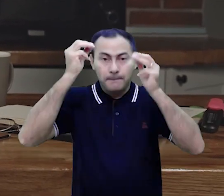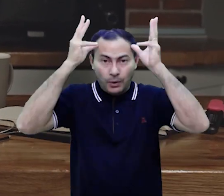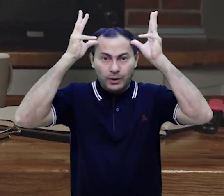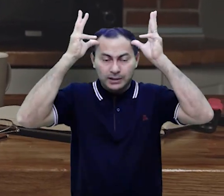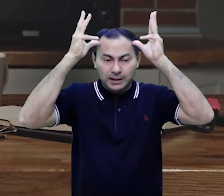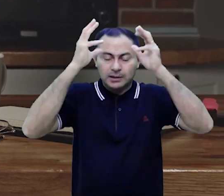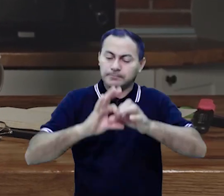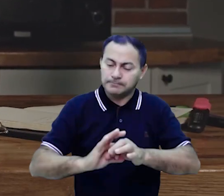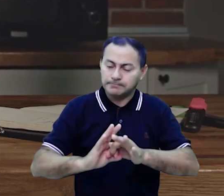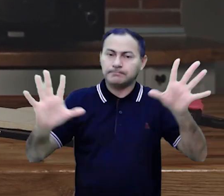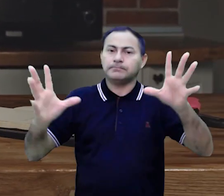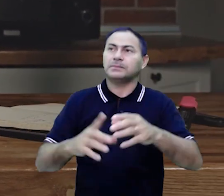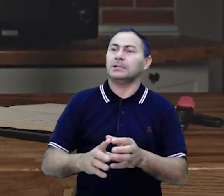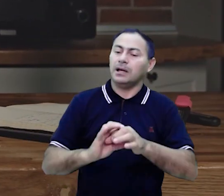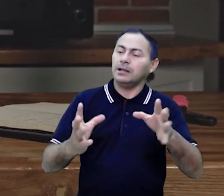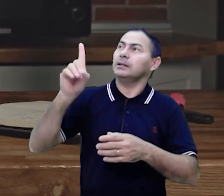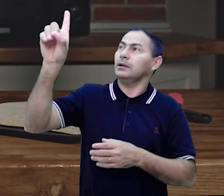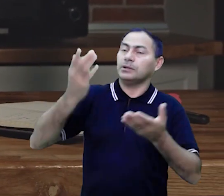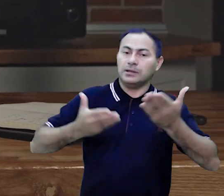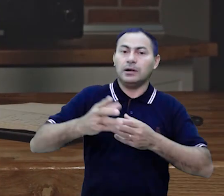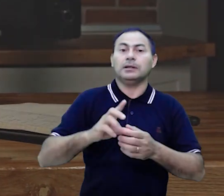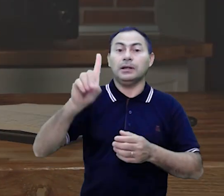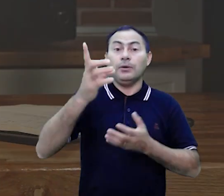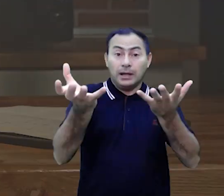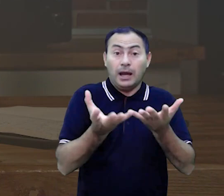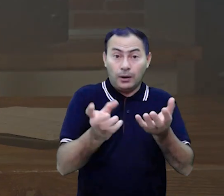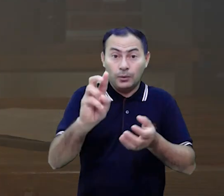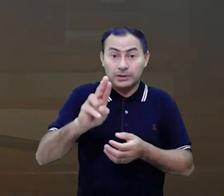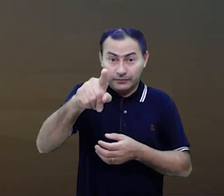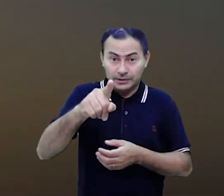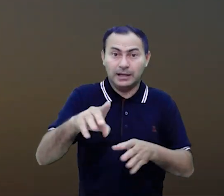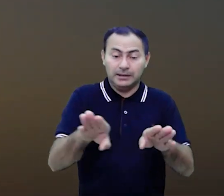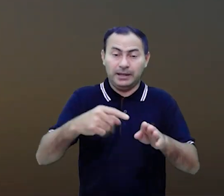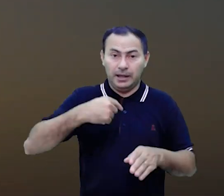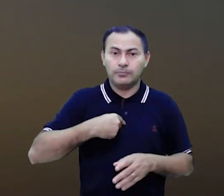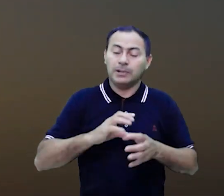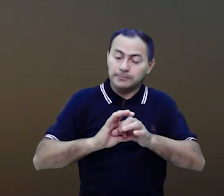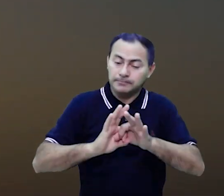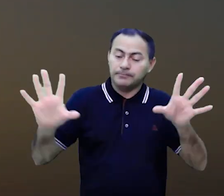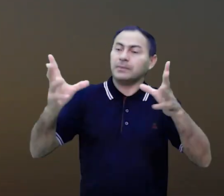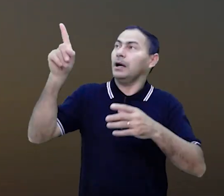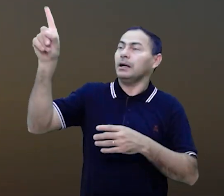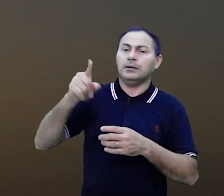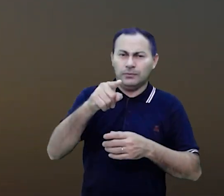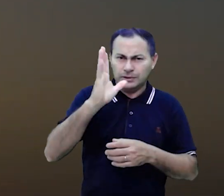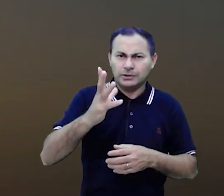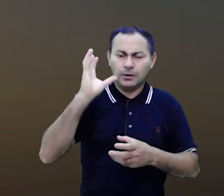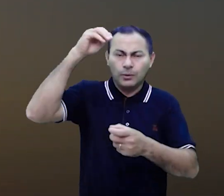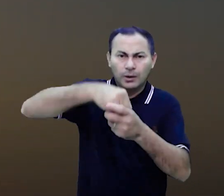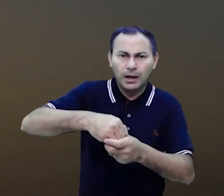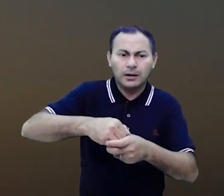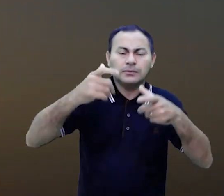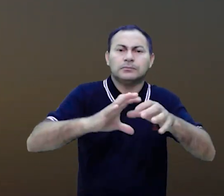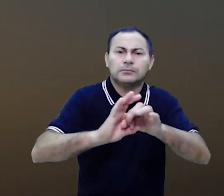ele estava à disposição de Deus. Deus quer usar a você e a mim se estivermos à disposição dele. E